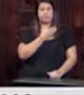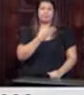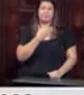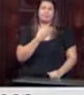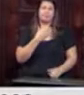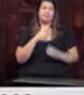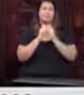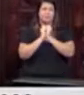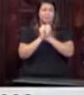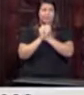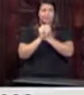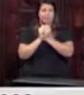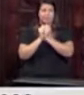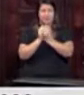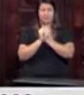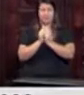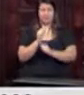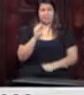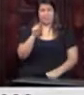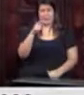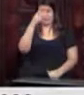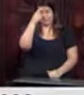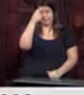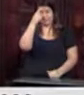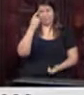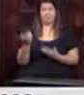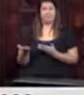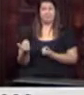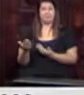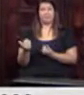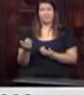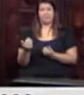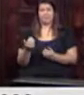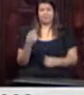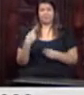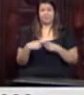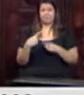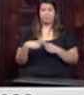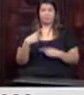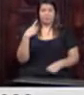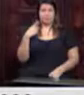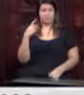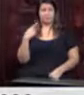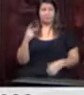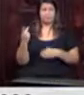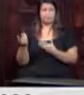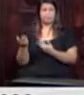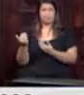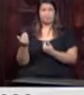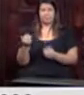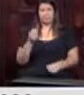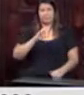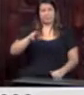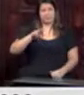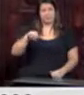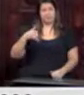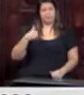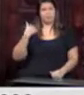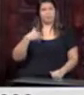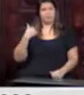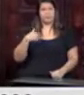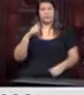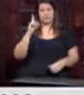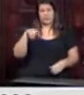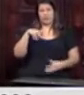e uma cabeça jovem, né? Porque juventude não está na idade, juventude está na